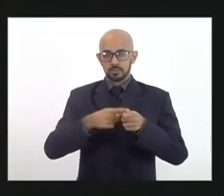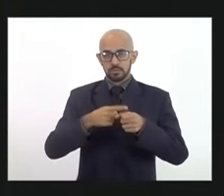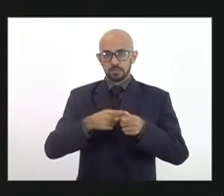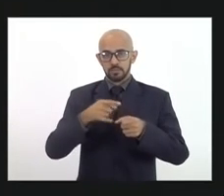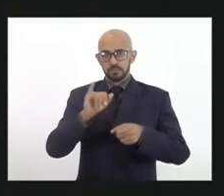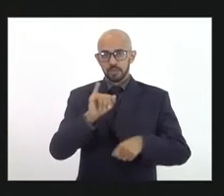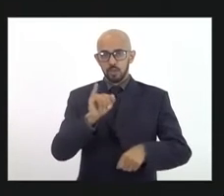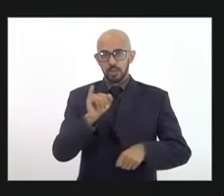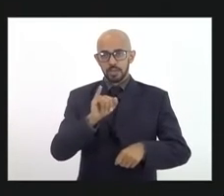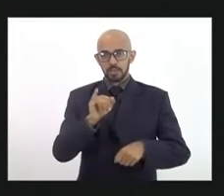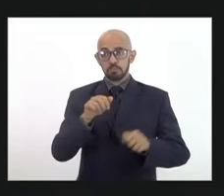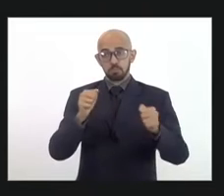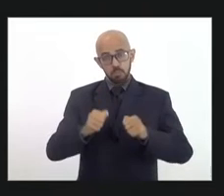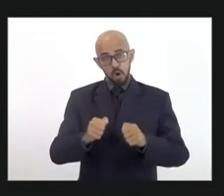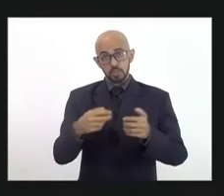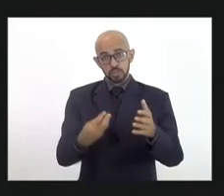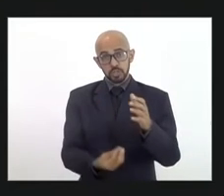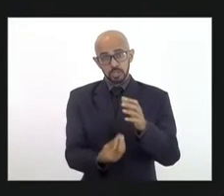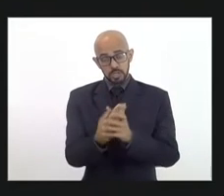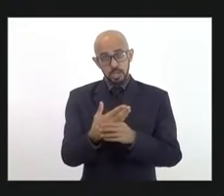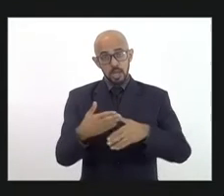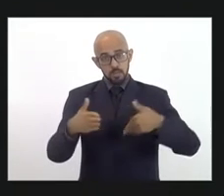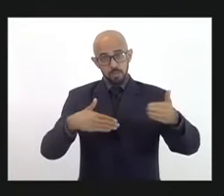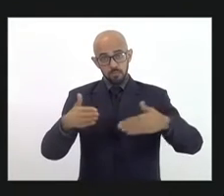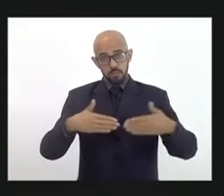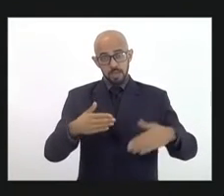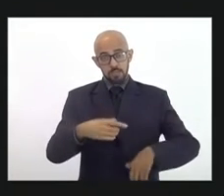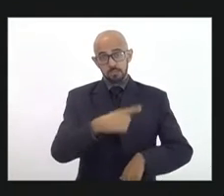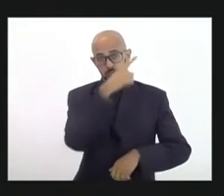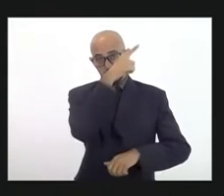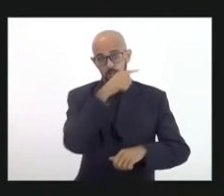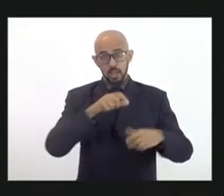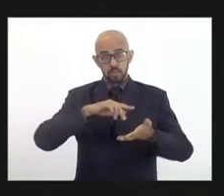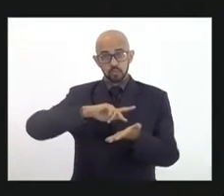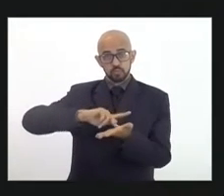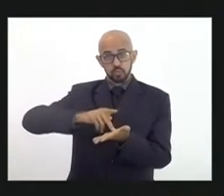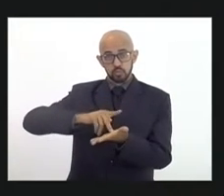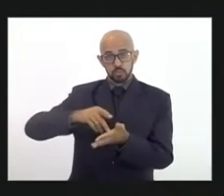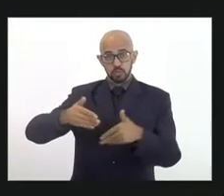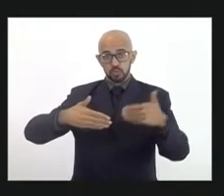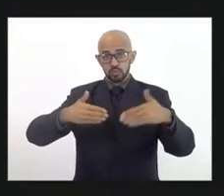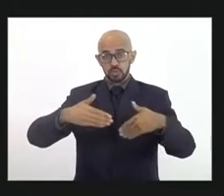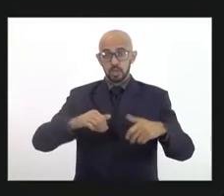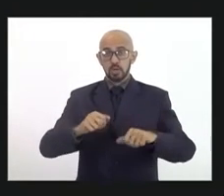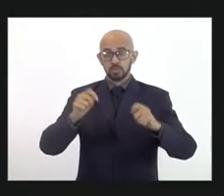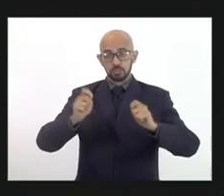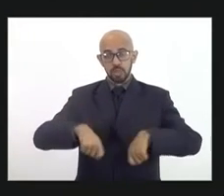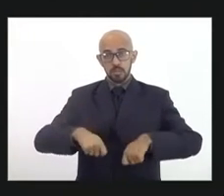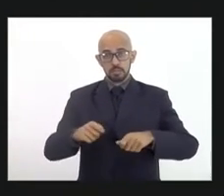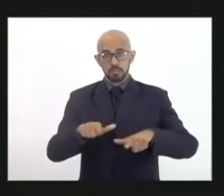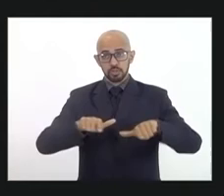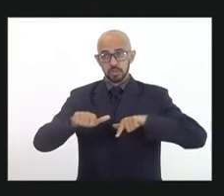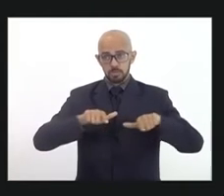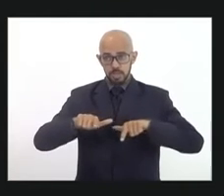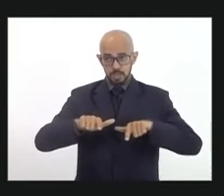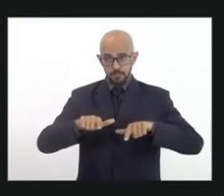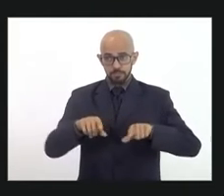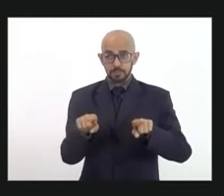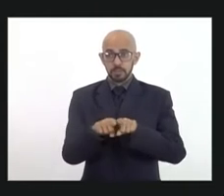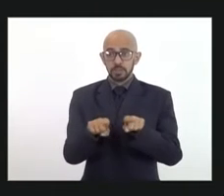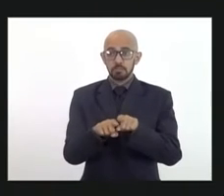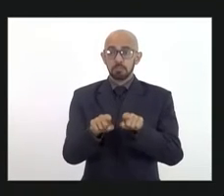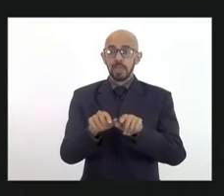industrial. Então, essa é uma notícia fresca, nova, que a gente pode trabalhar em torno desse projeto que você trouxe. E, por